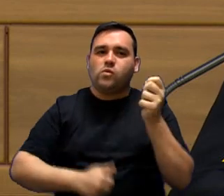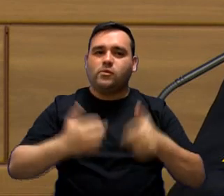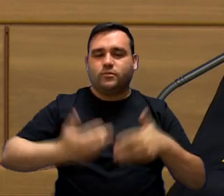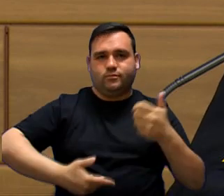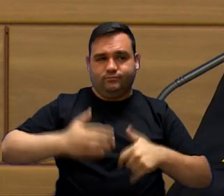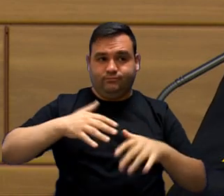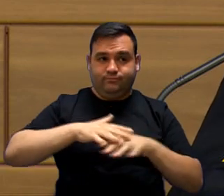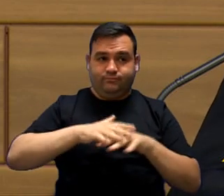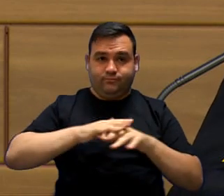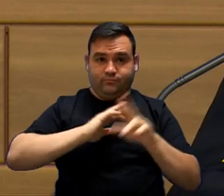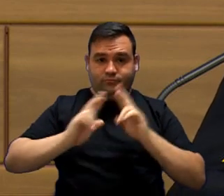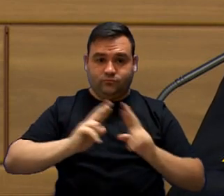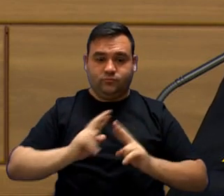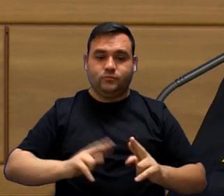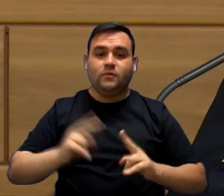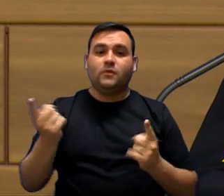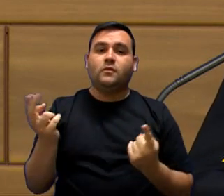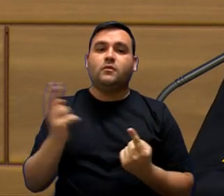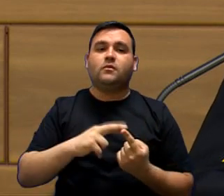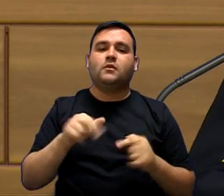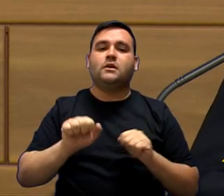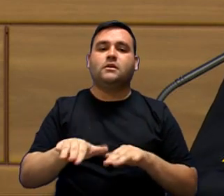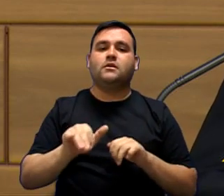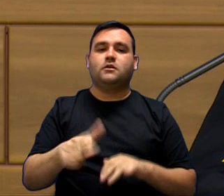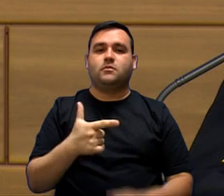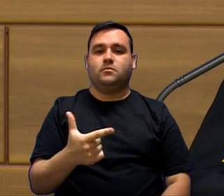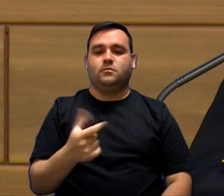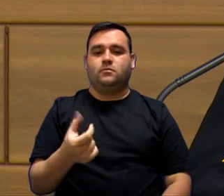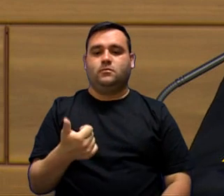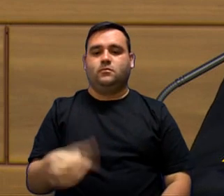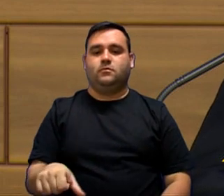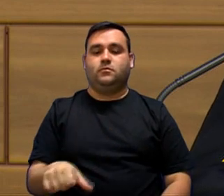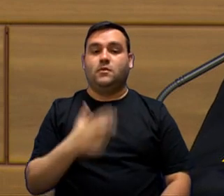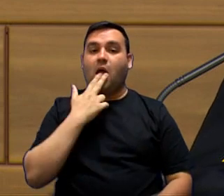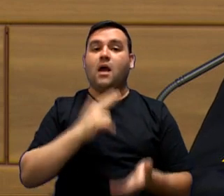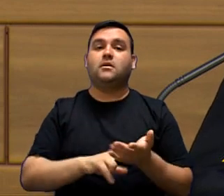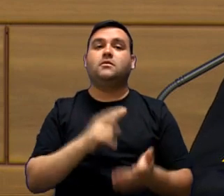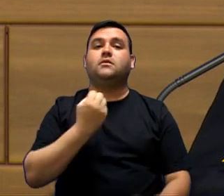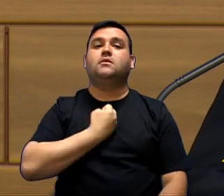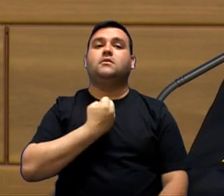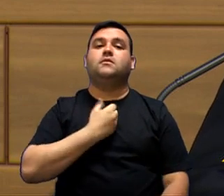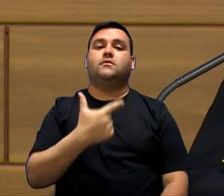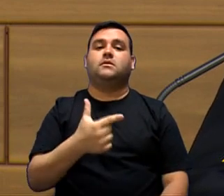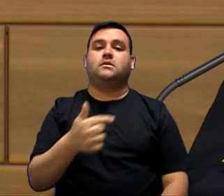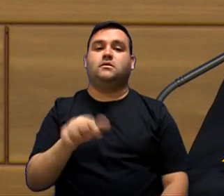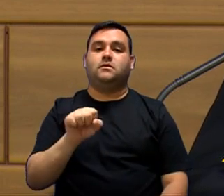balancetes referentes ao mês de setembro de 2019. Protocolo de número